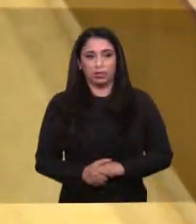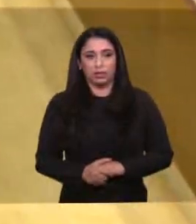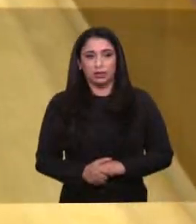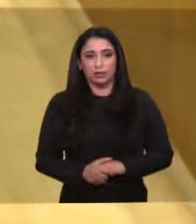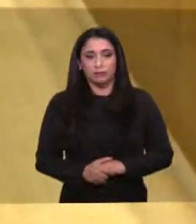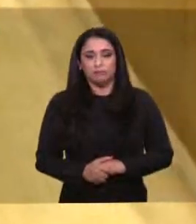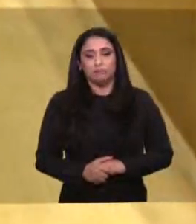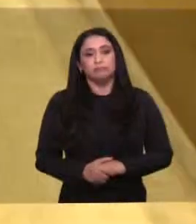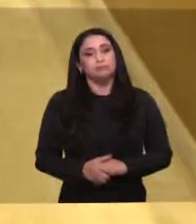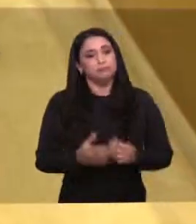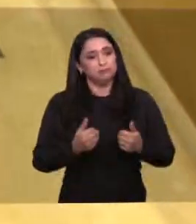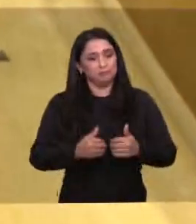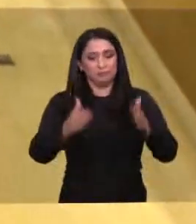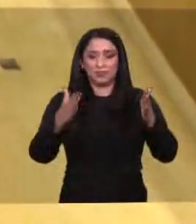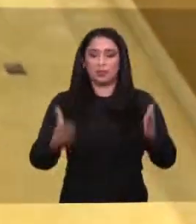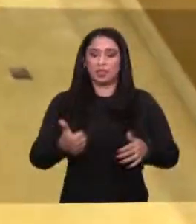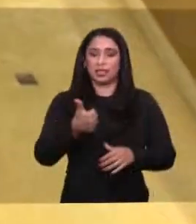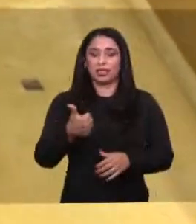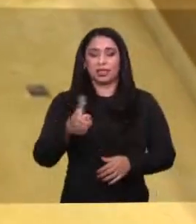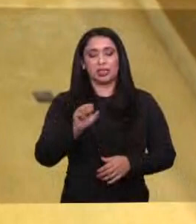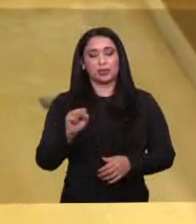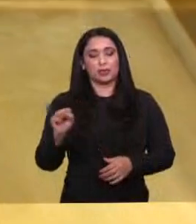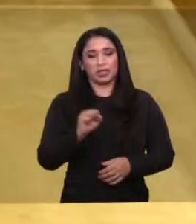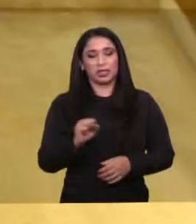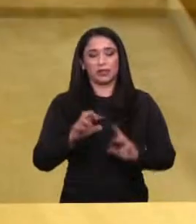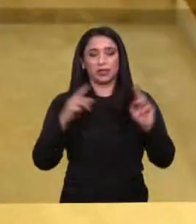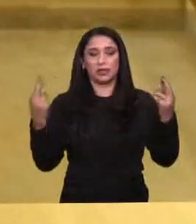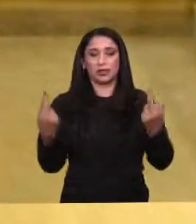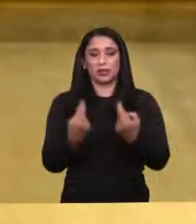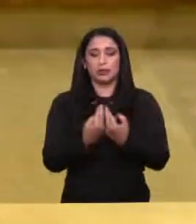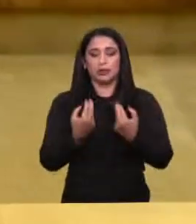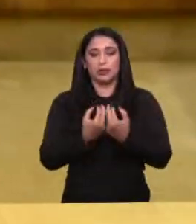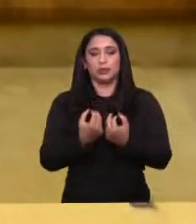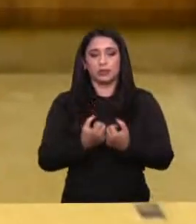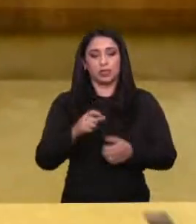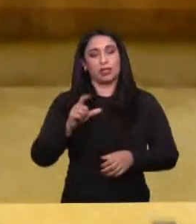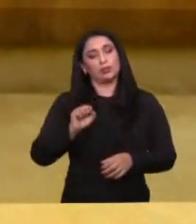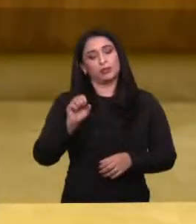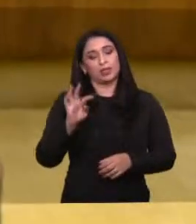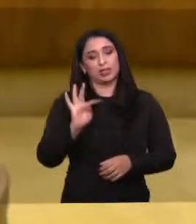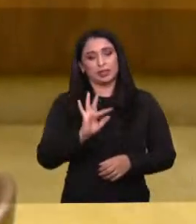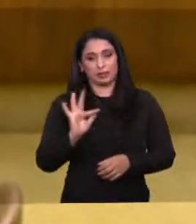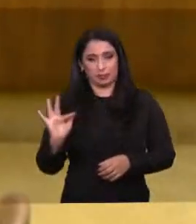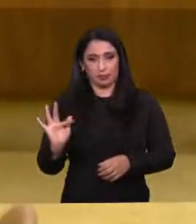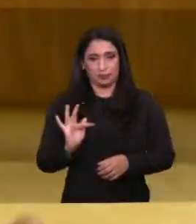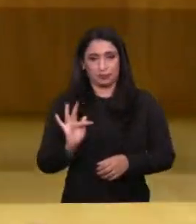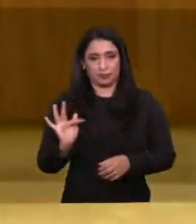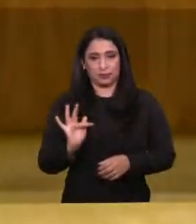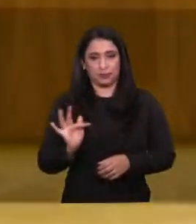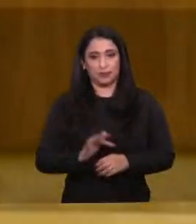Declaro aberta a 18ª sessão extraordinária do plenário do Supremo Tribunal Federal.